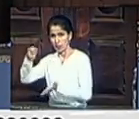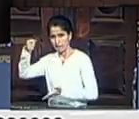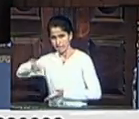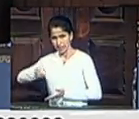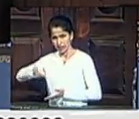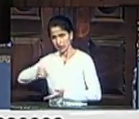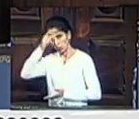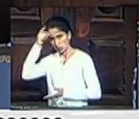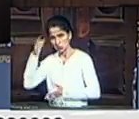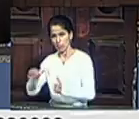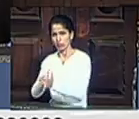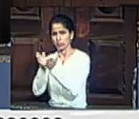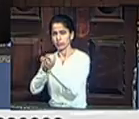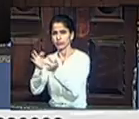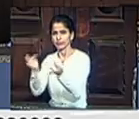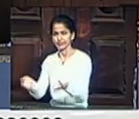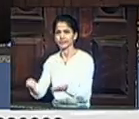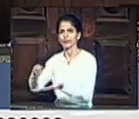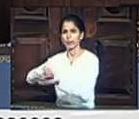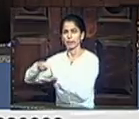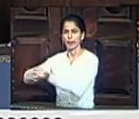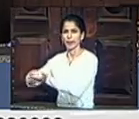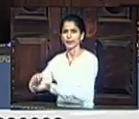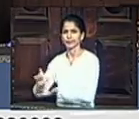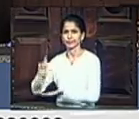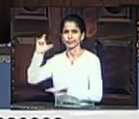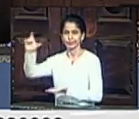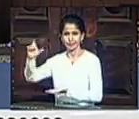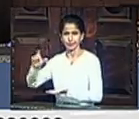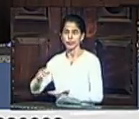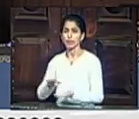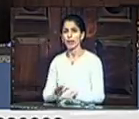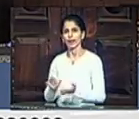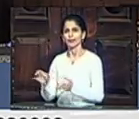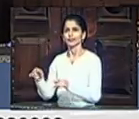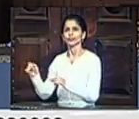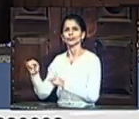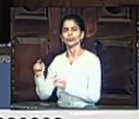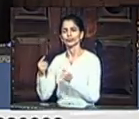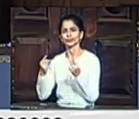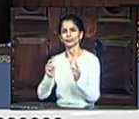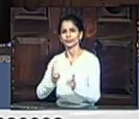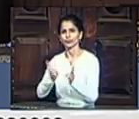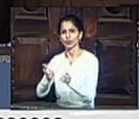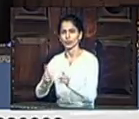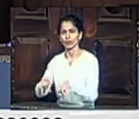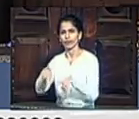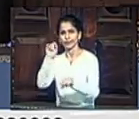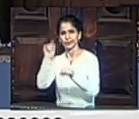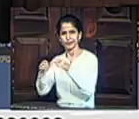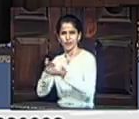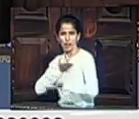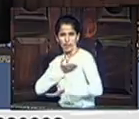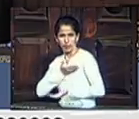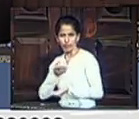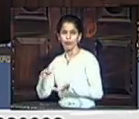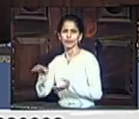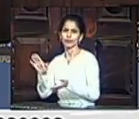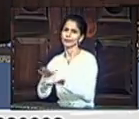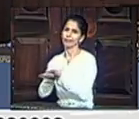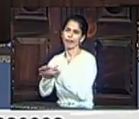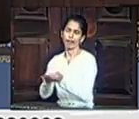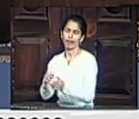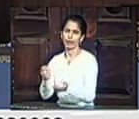dos produtores e mantém a política de incentivos aos seus escolhidos, aos seus amigos, que